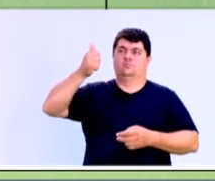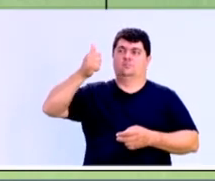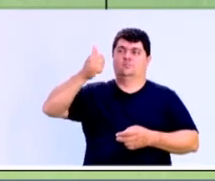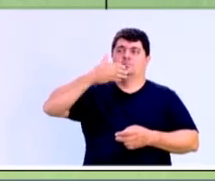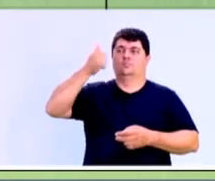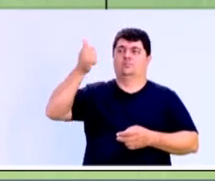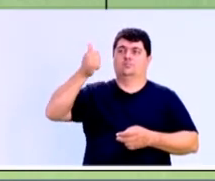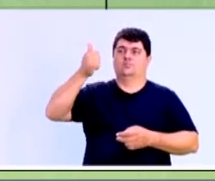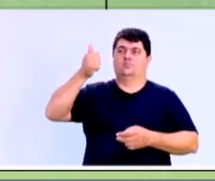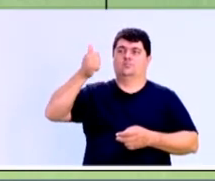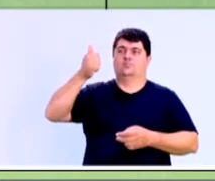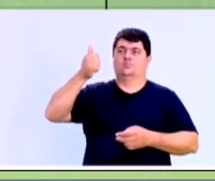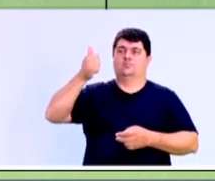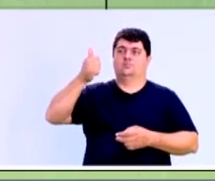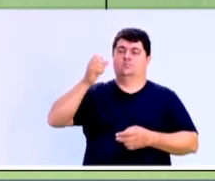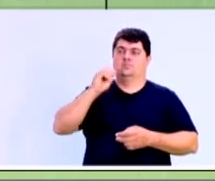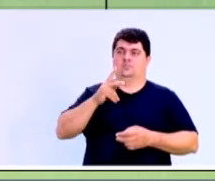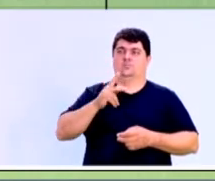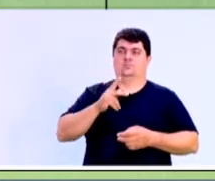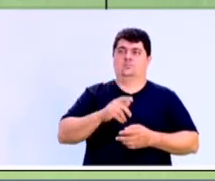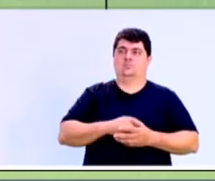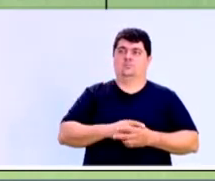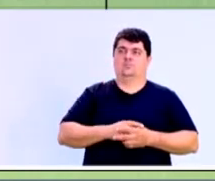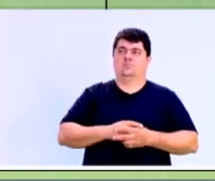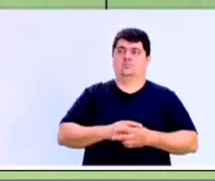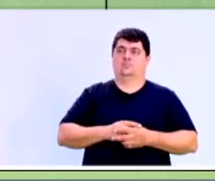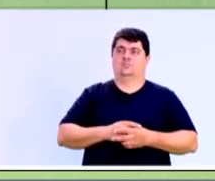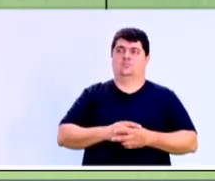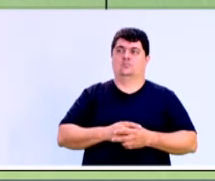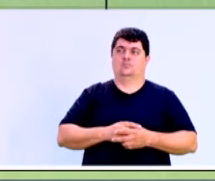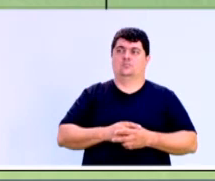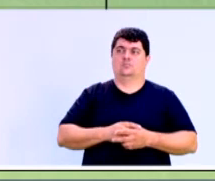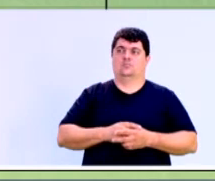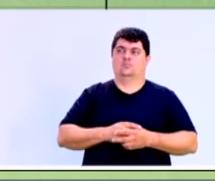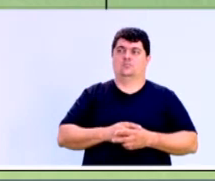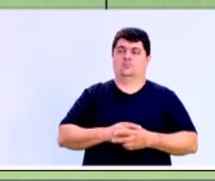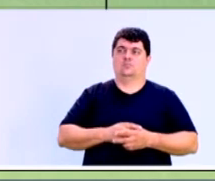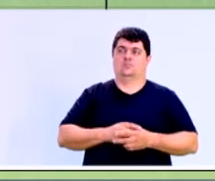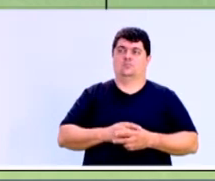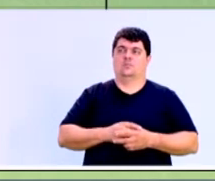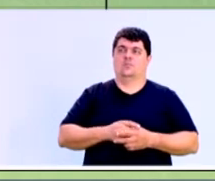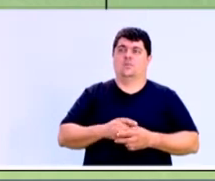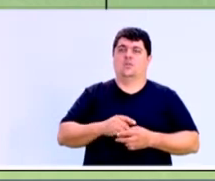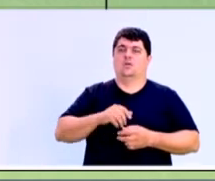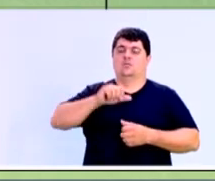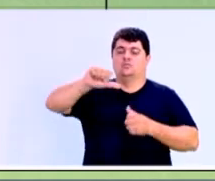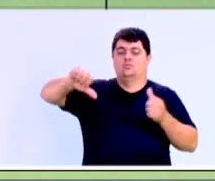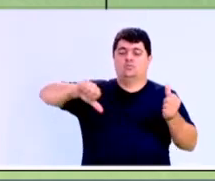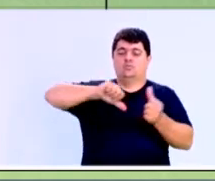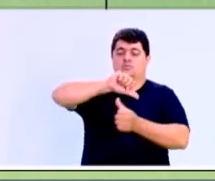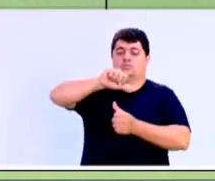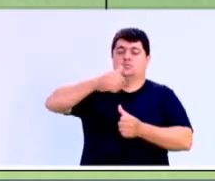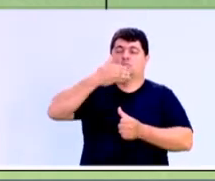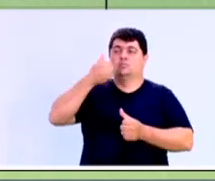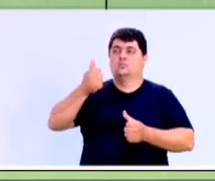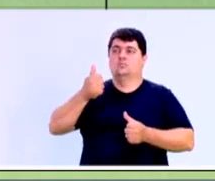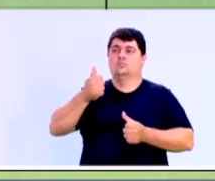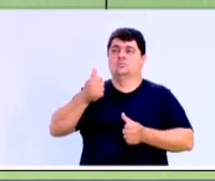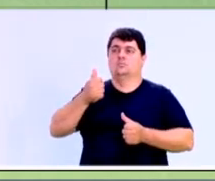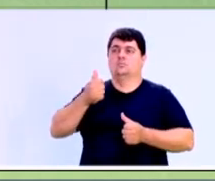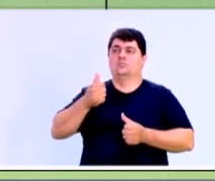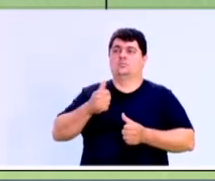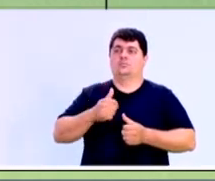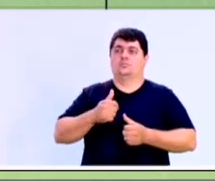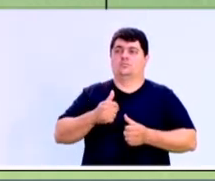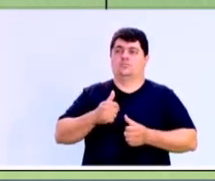e melhorou. Correto? Se a gente pegar aqui, qual foi o prazo médio da rotação de estoque? Se a gente estabelecer que